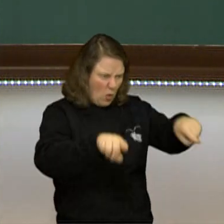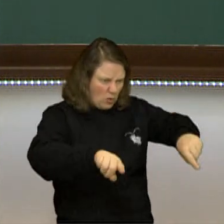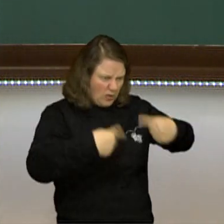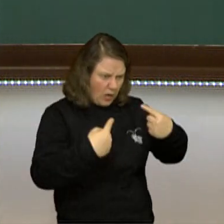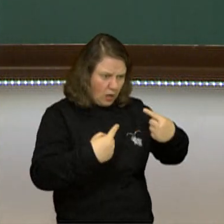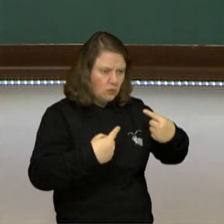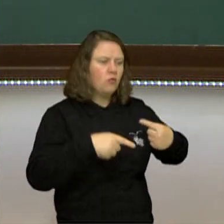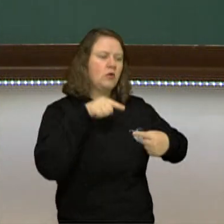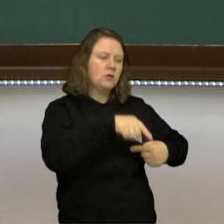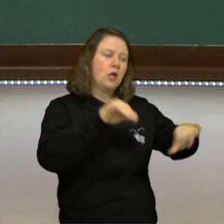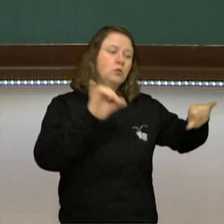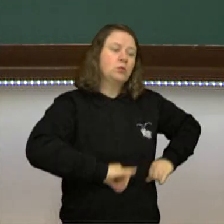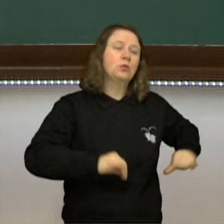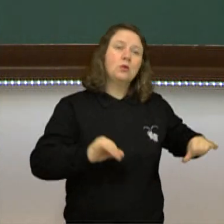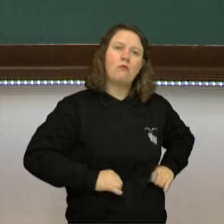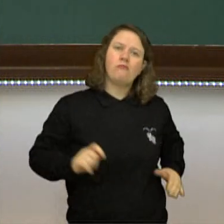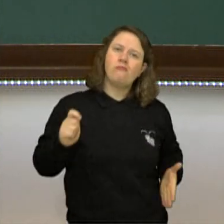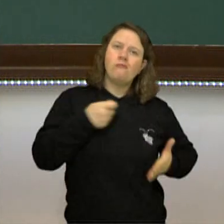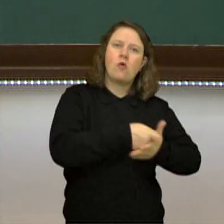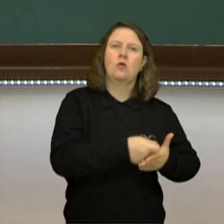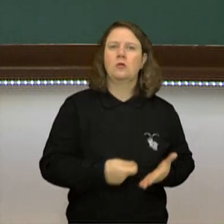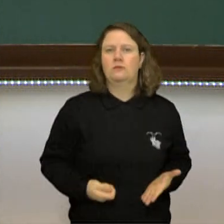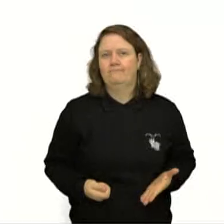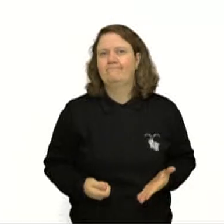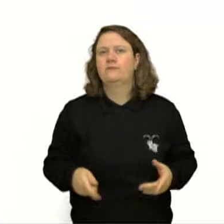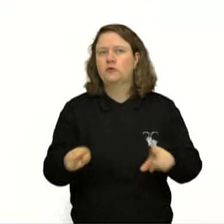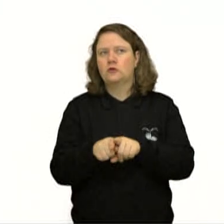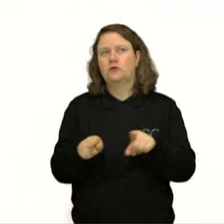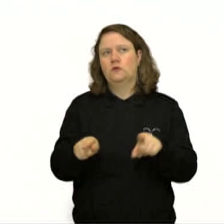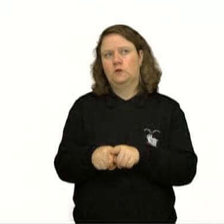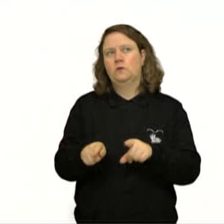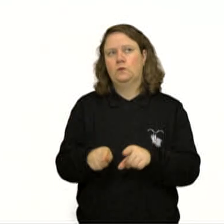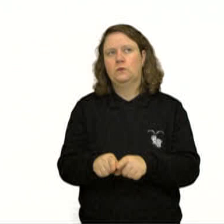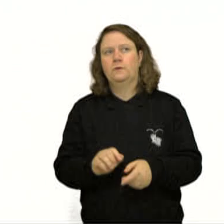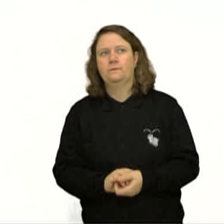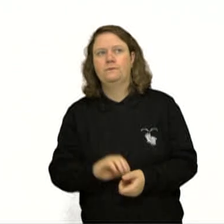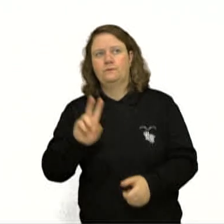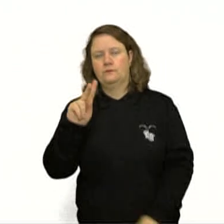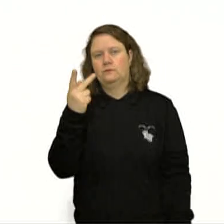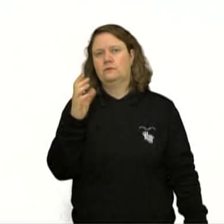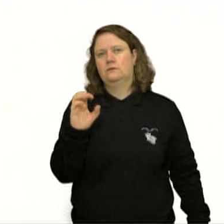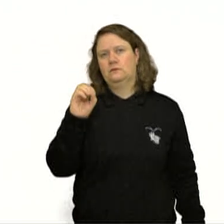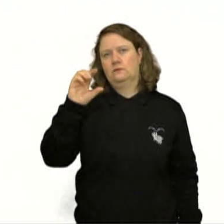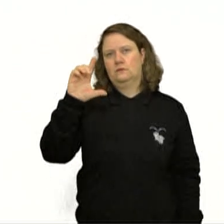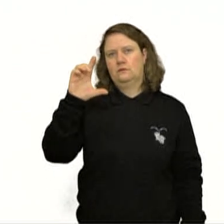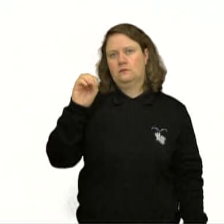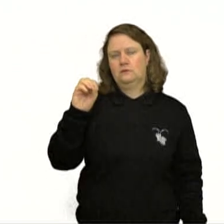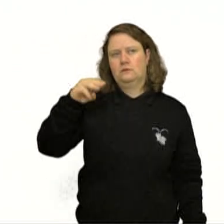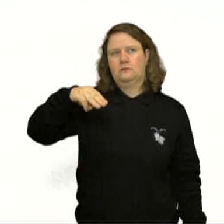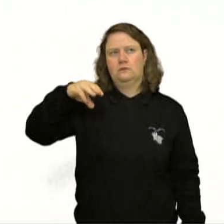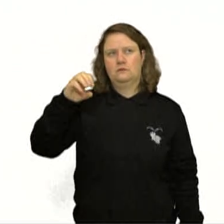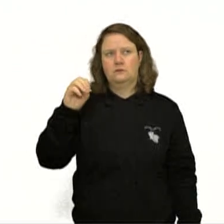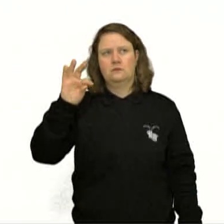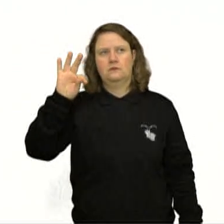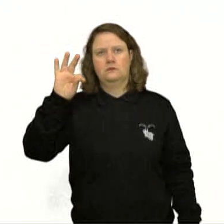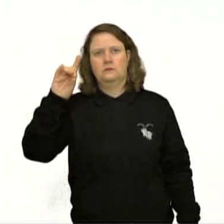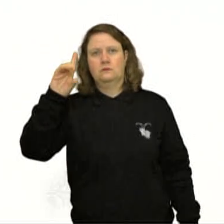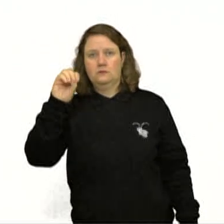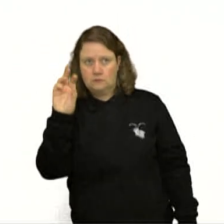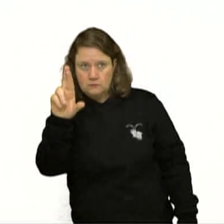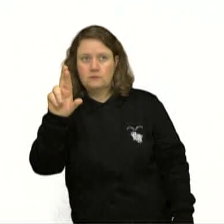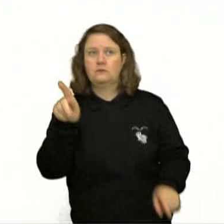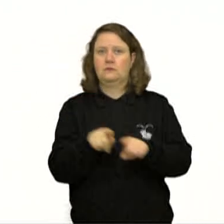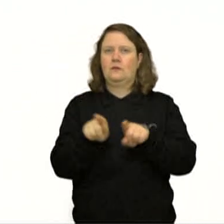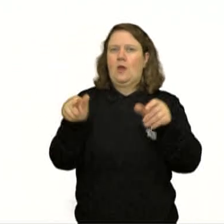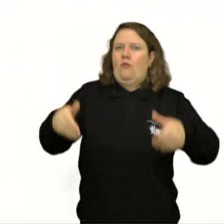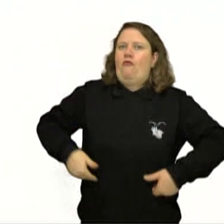vai sofrer algumas punições bem pesadas. Uma delas, o Holodomor, que também é chamado de genocídio ucraniano, a grande fome